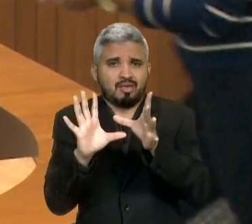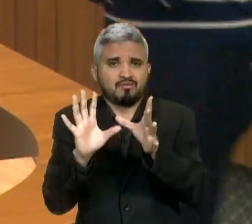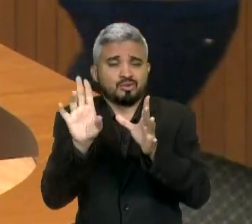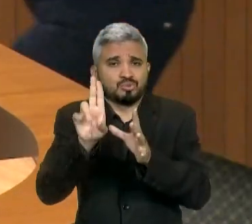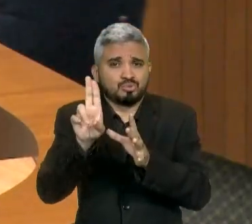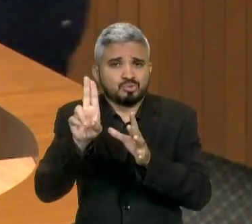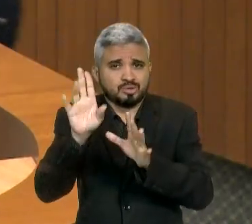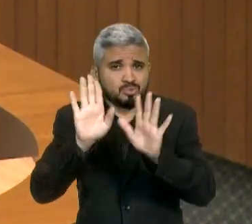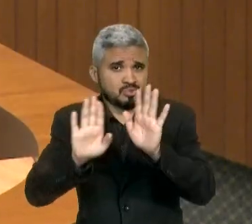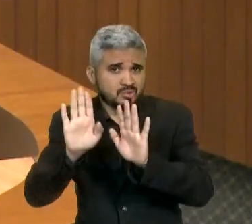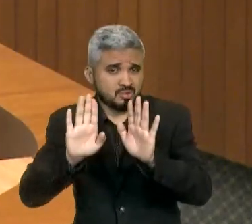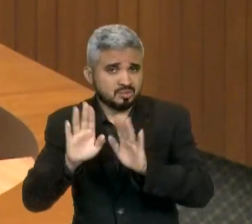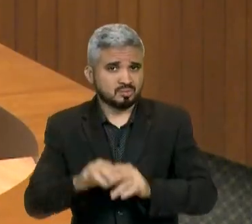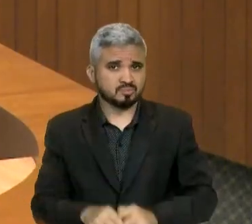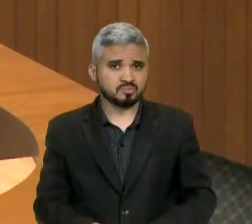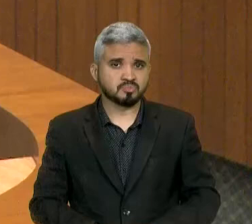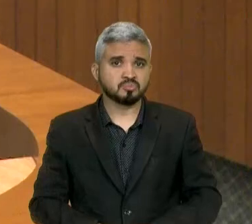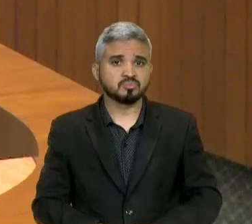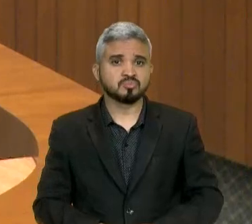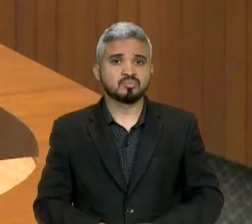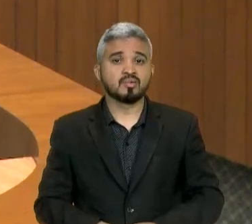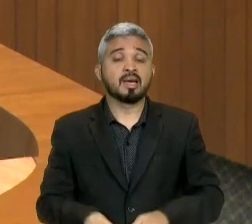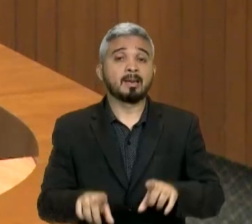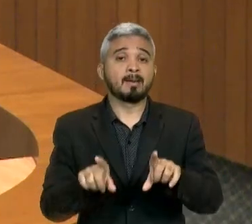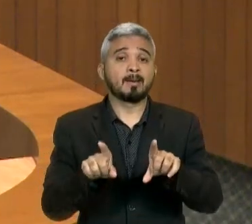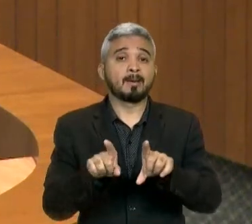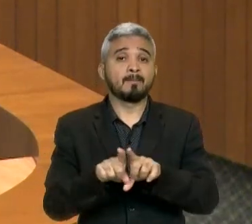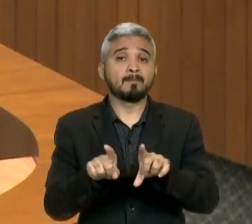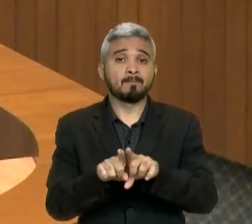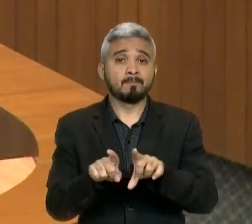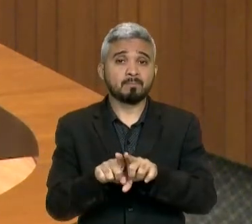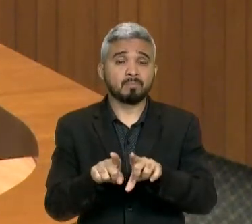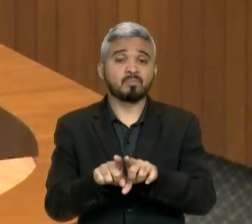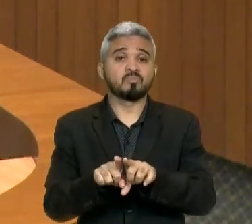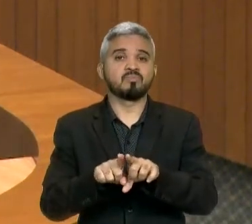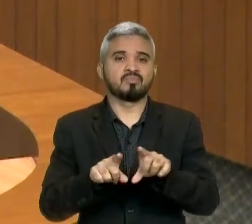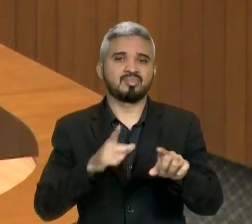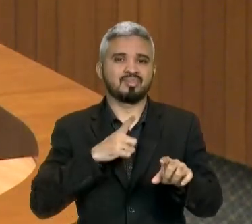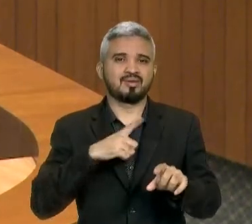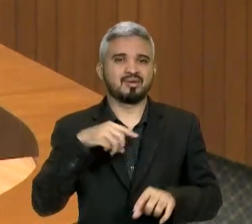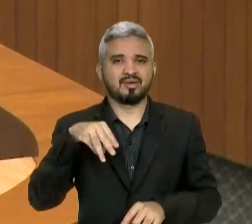recentemente sobre a questão da maconha. Muitas pessoas estão